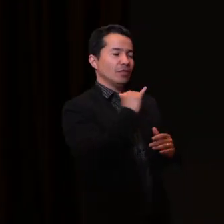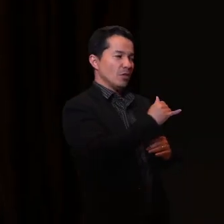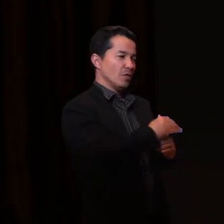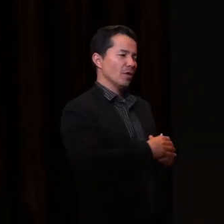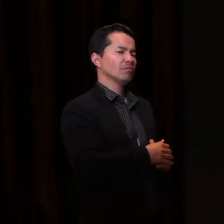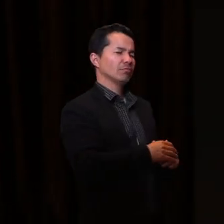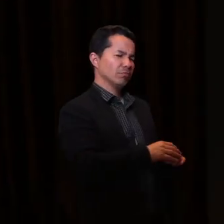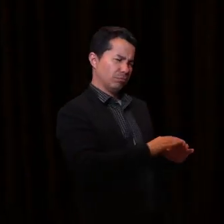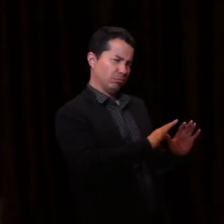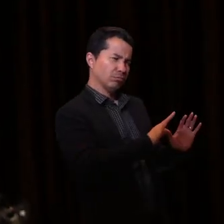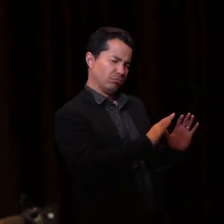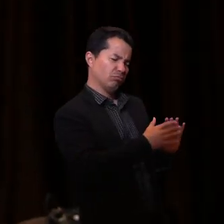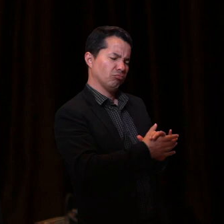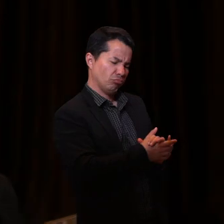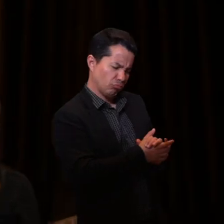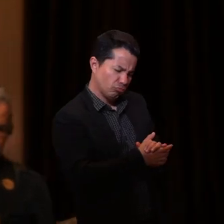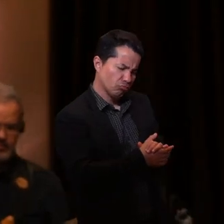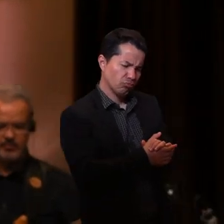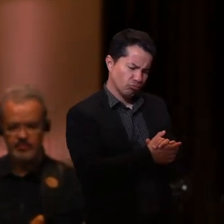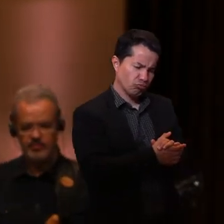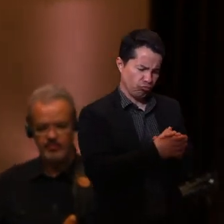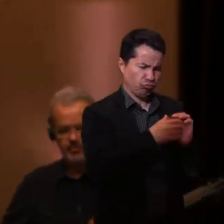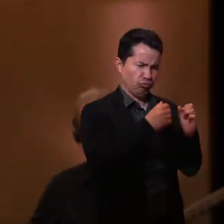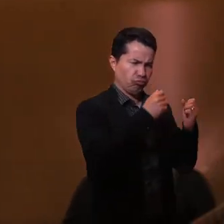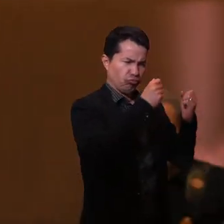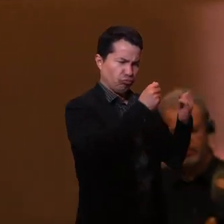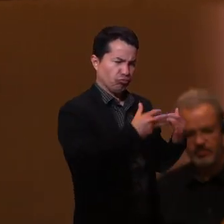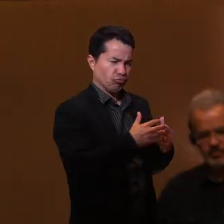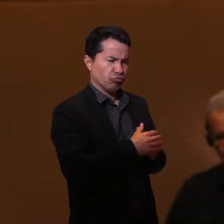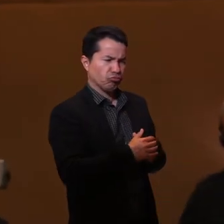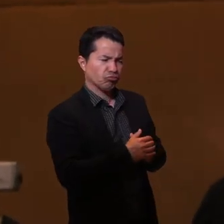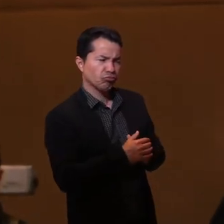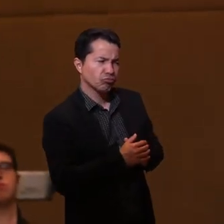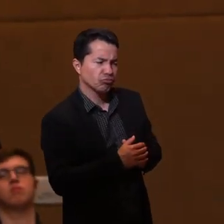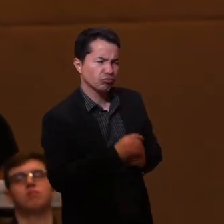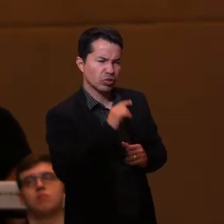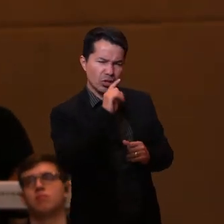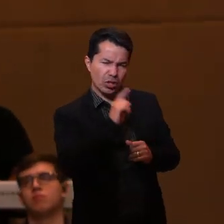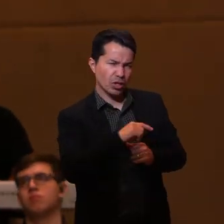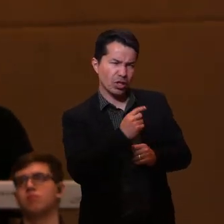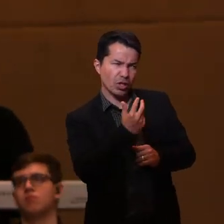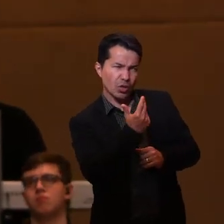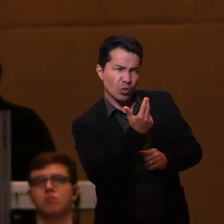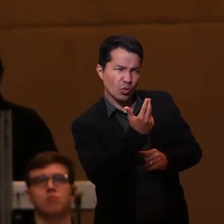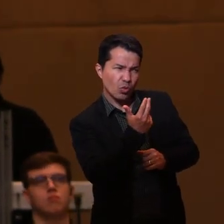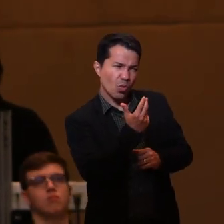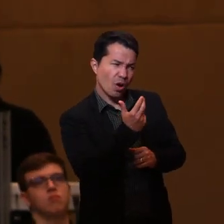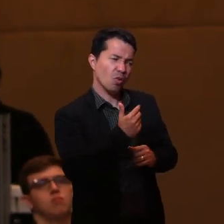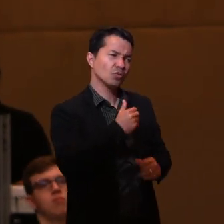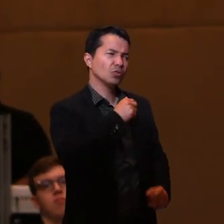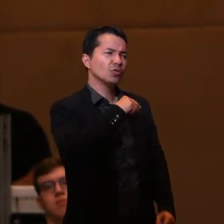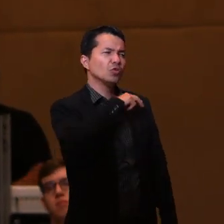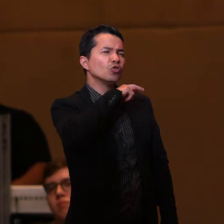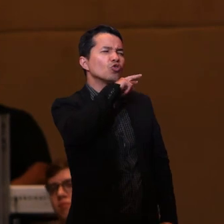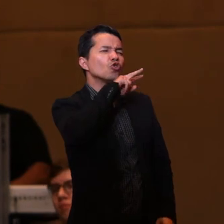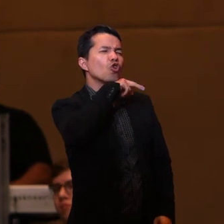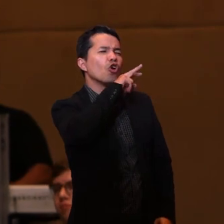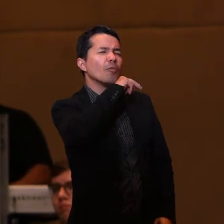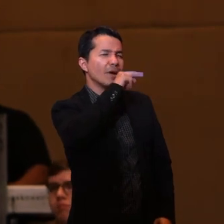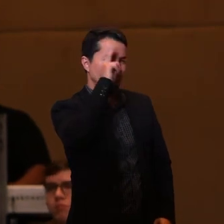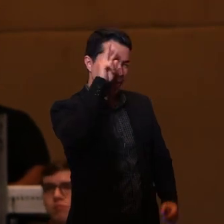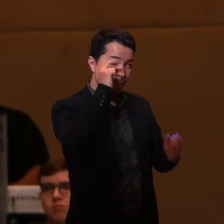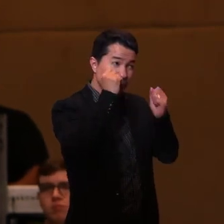sinal. Ele diz: assim como a serpente foi levantada no